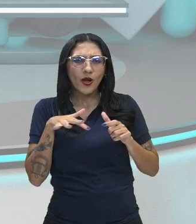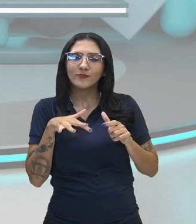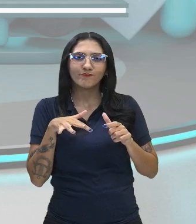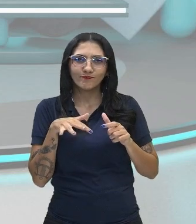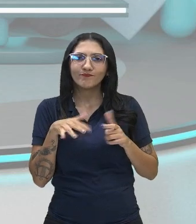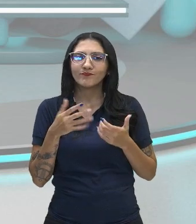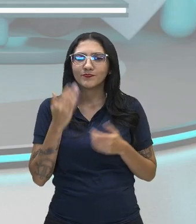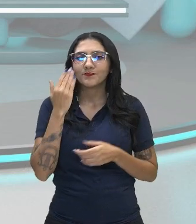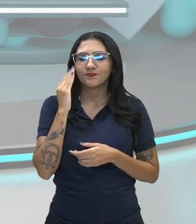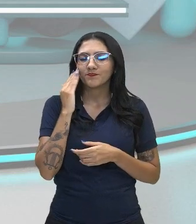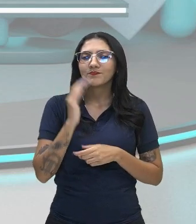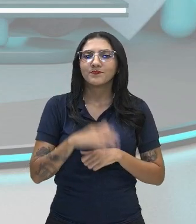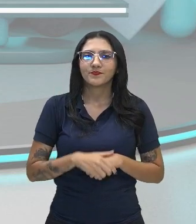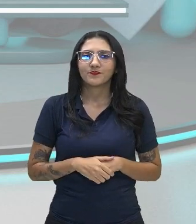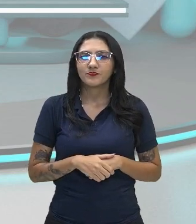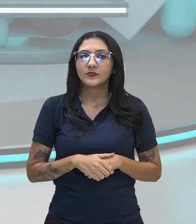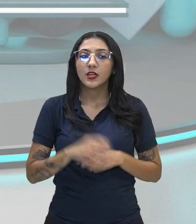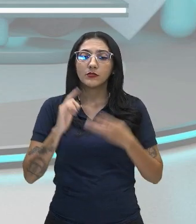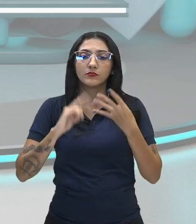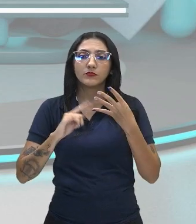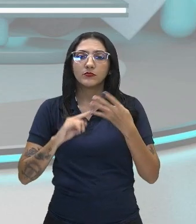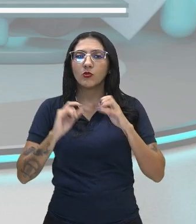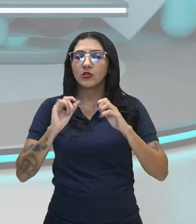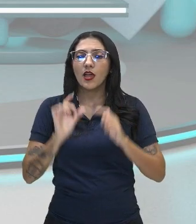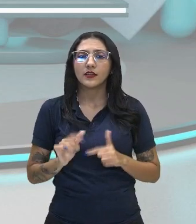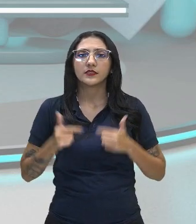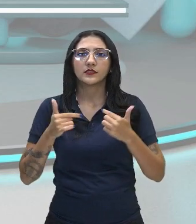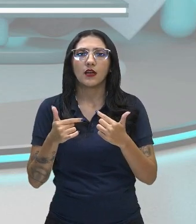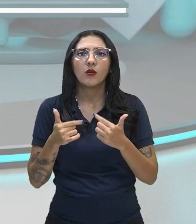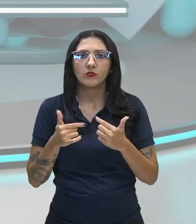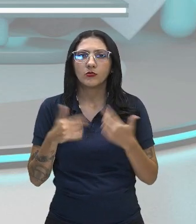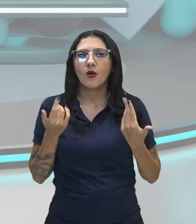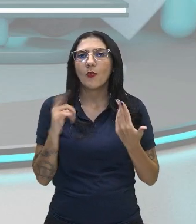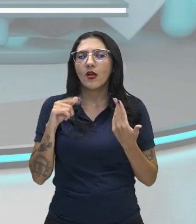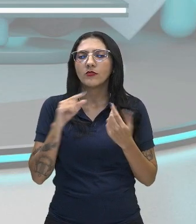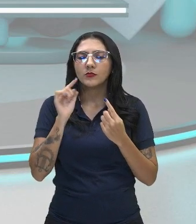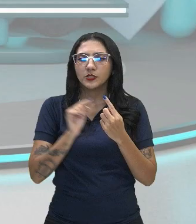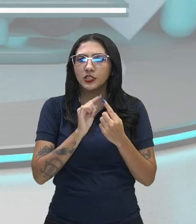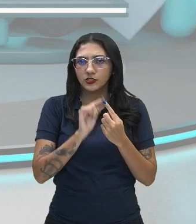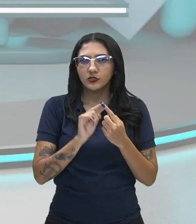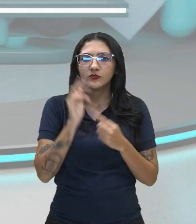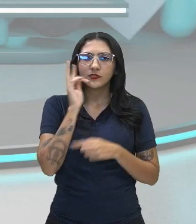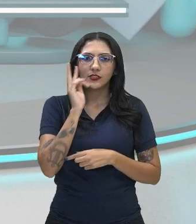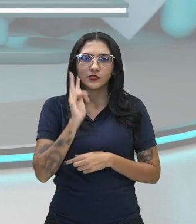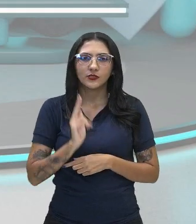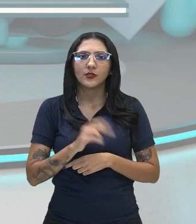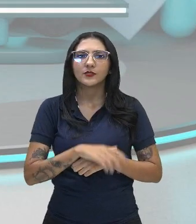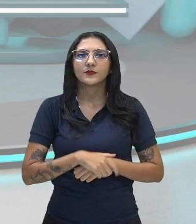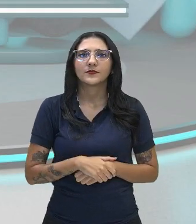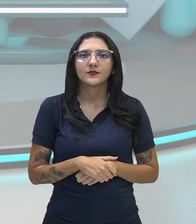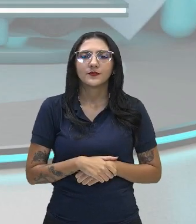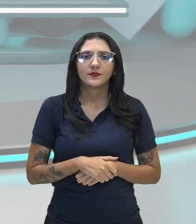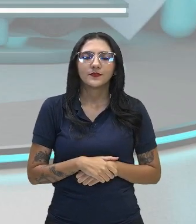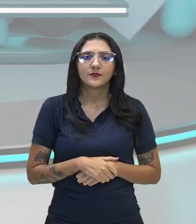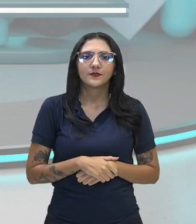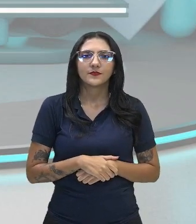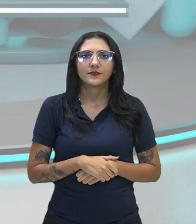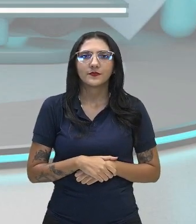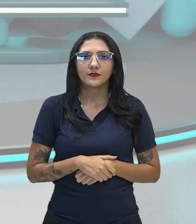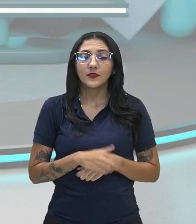temos a ação, que constitui o enredo da história. Muito bem. Então, vamos lá entender agora